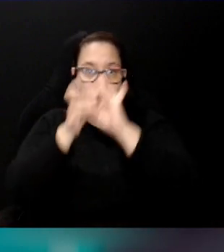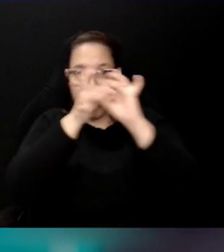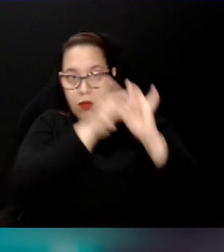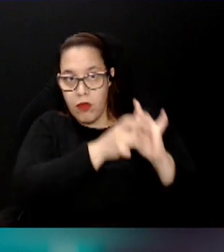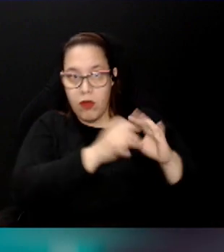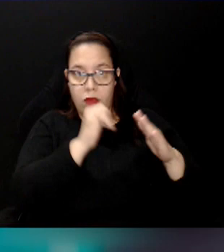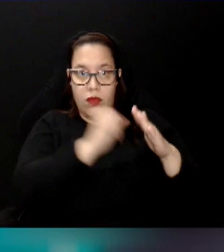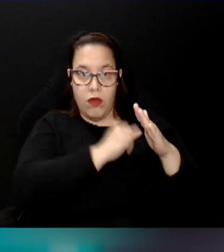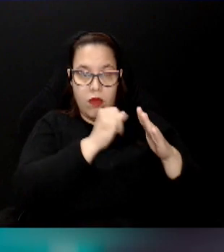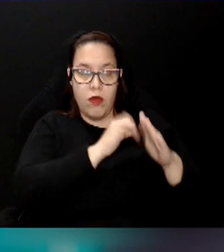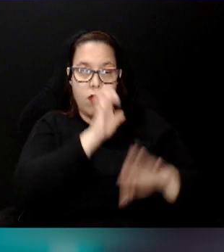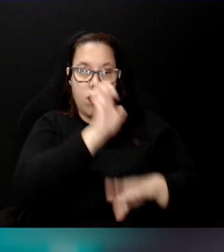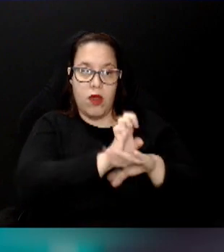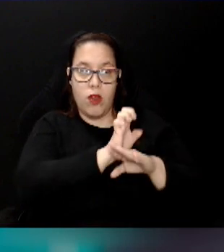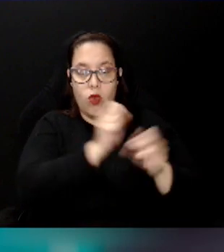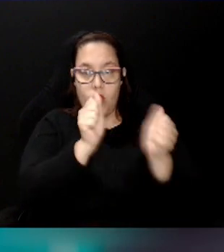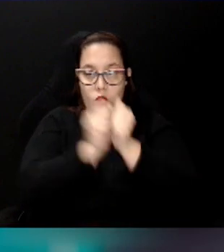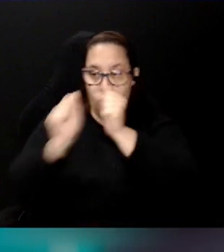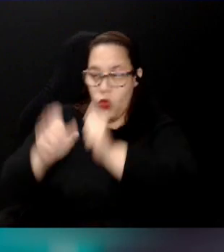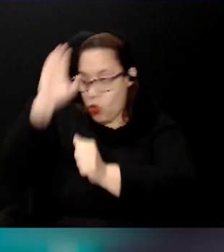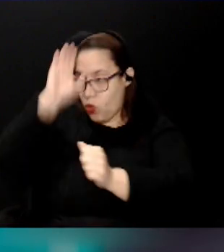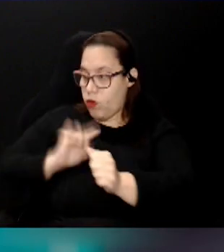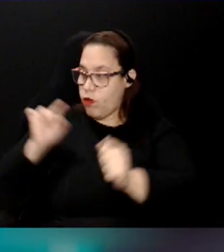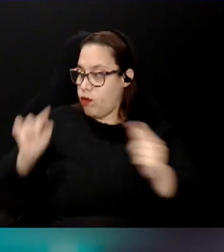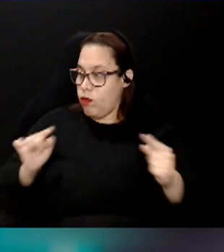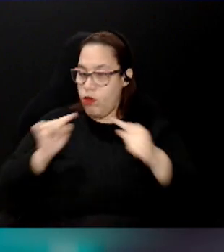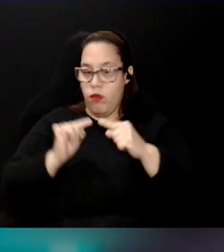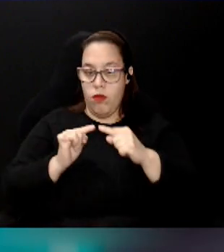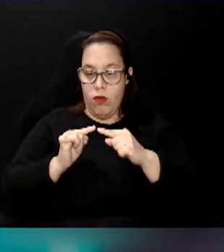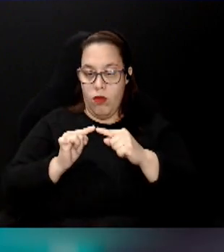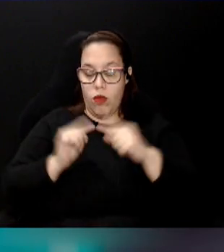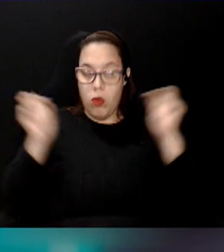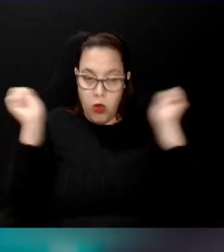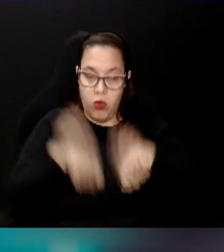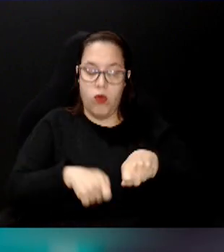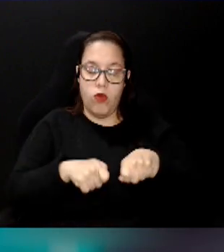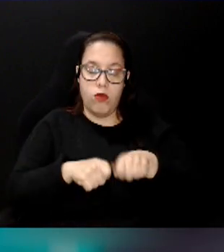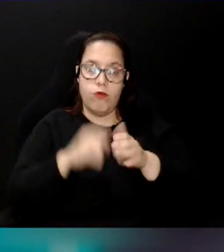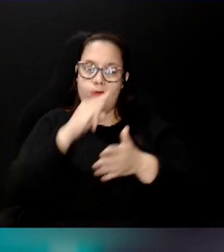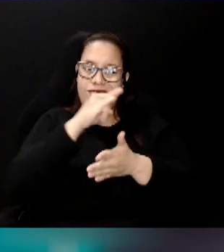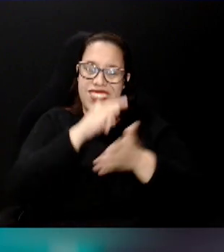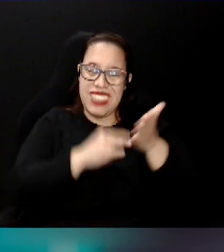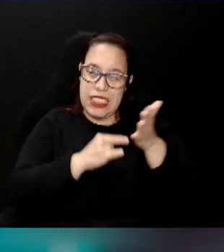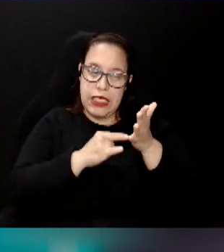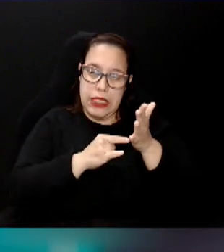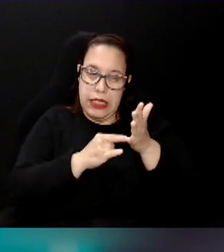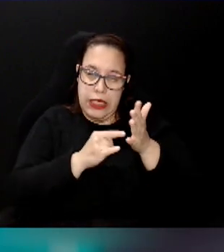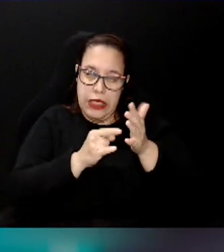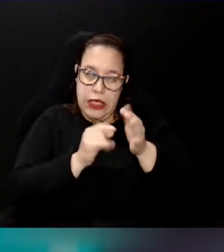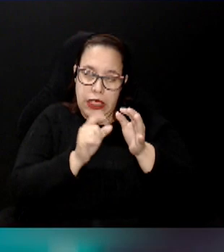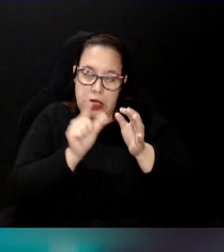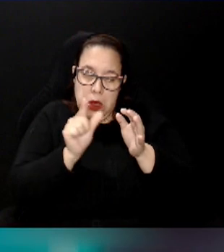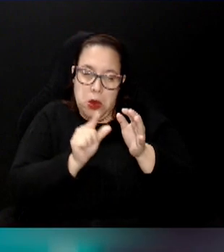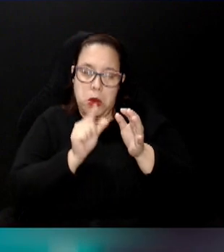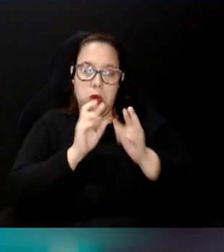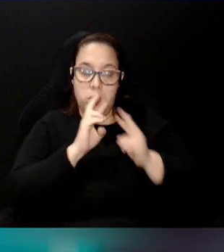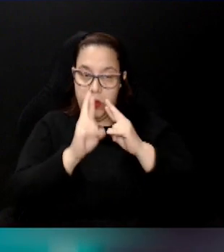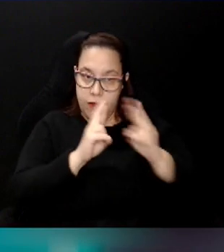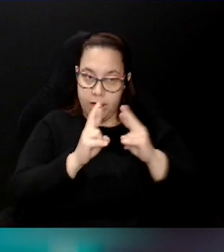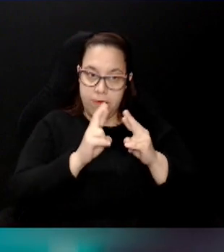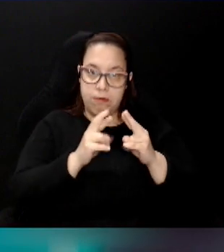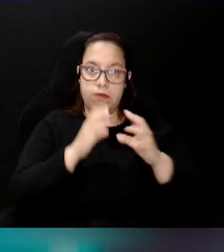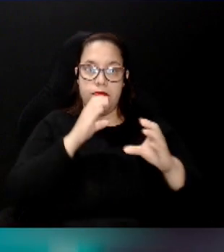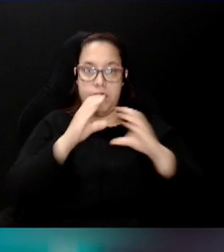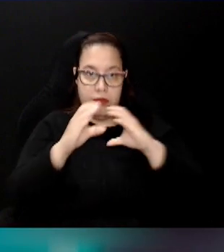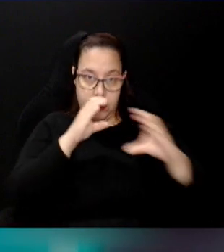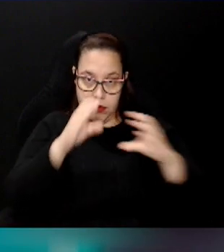cidadão, tentar, na medida do possível, desburocratizar pelo menos a relação de comunicação e